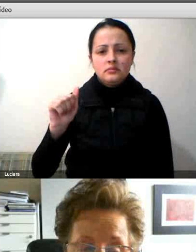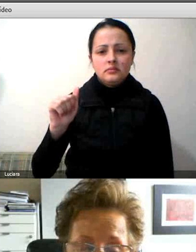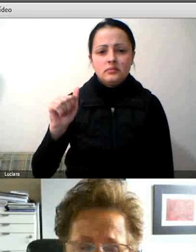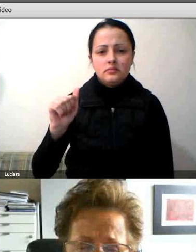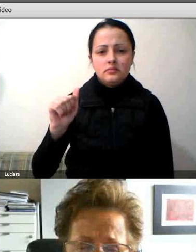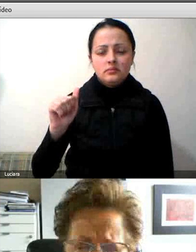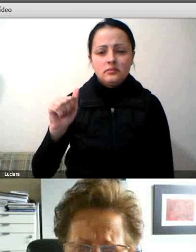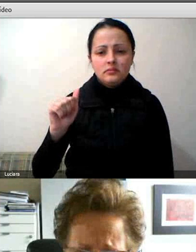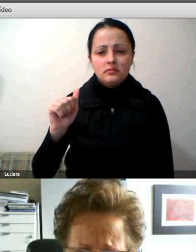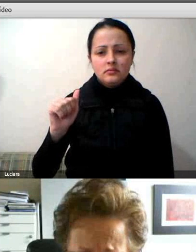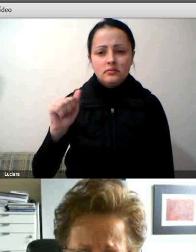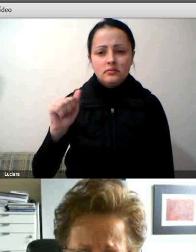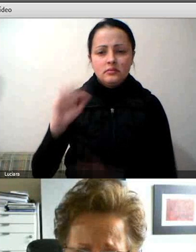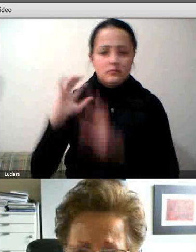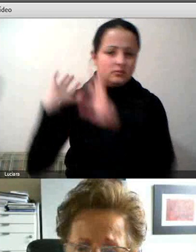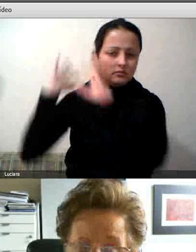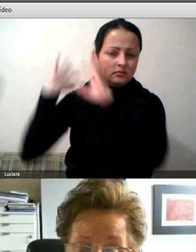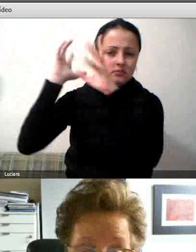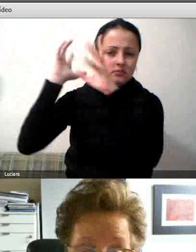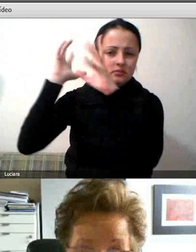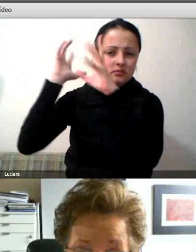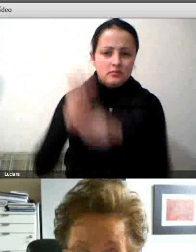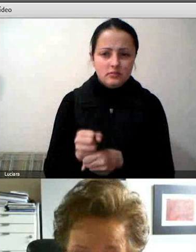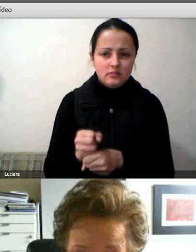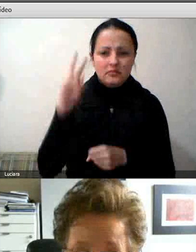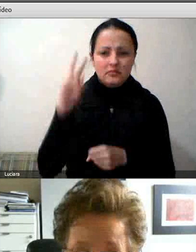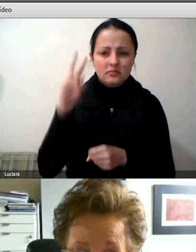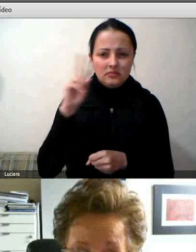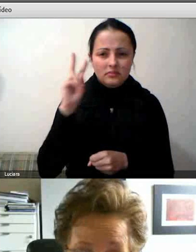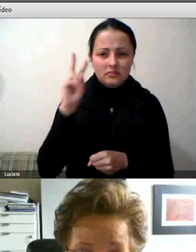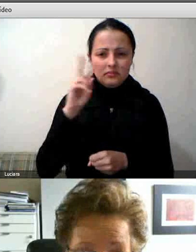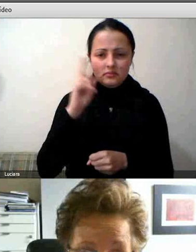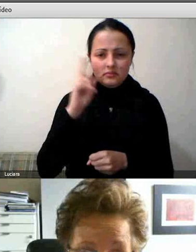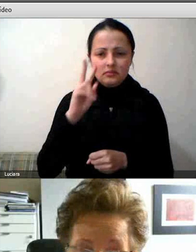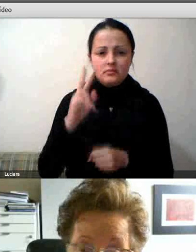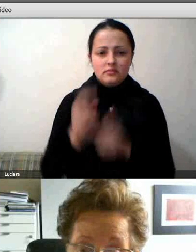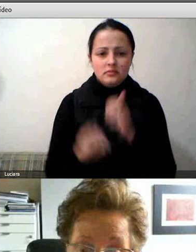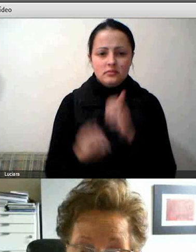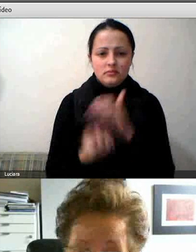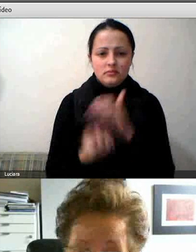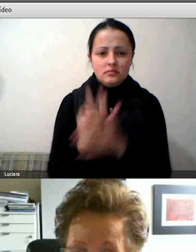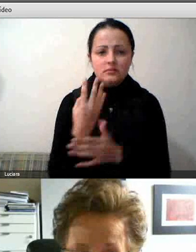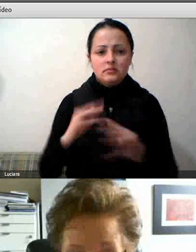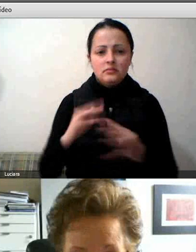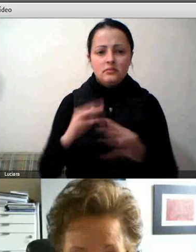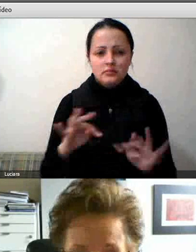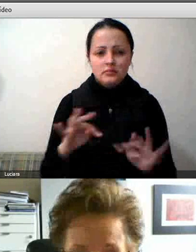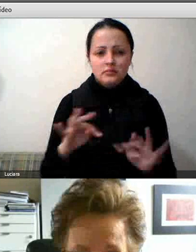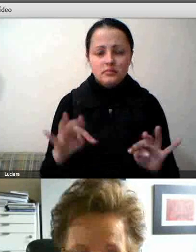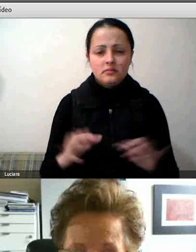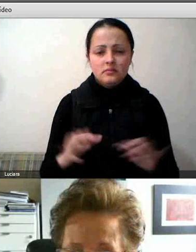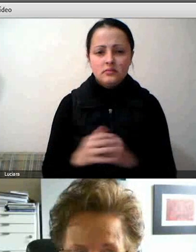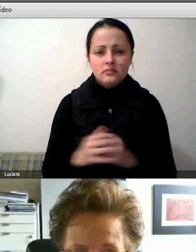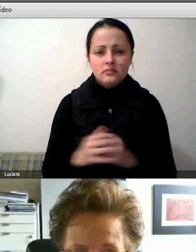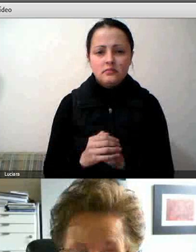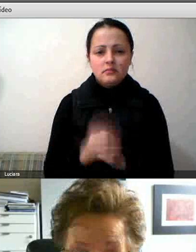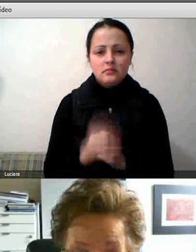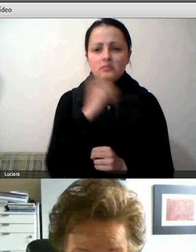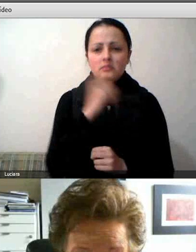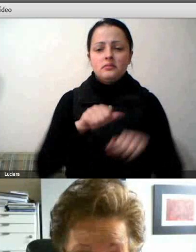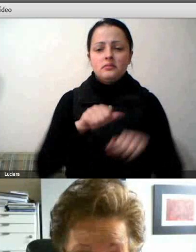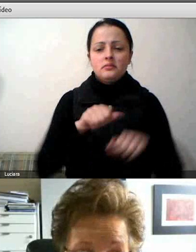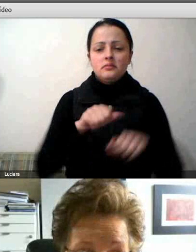as tecnologias analógicas que a educação usou sempre, que foram inventadas pela cultura até a cultura industrial, em toda a história